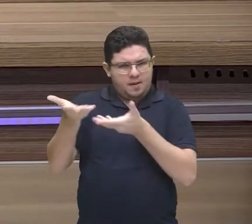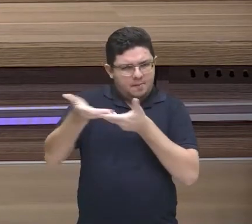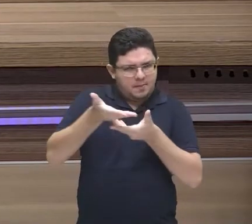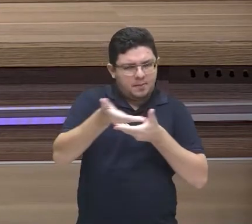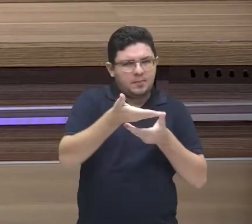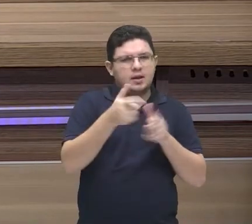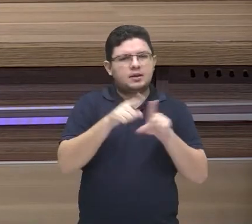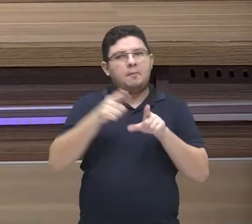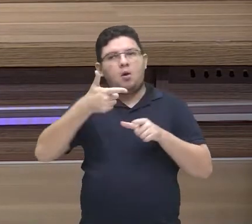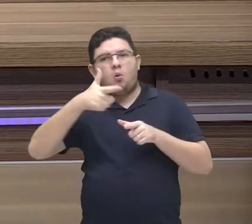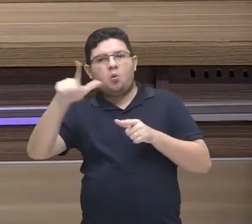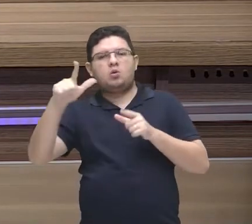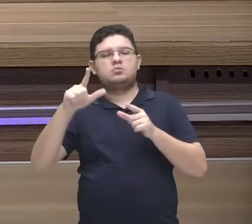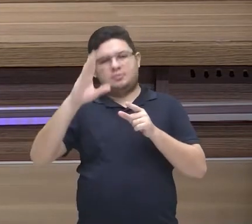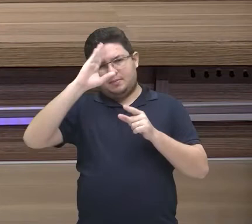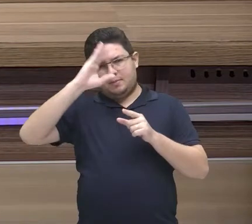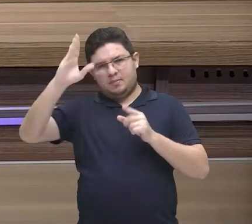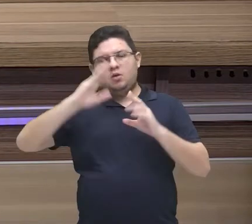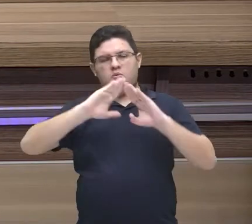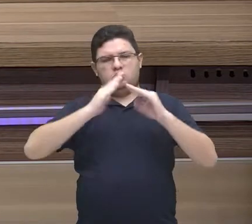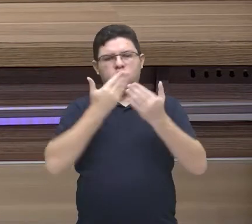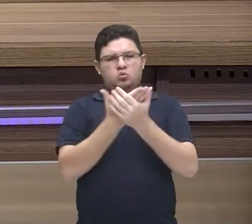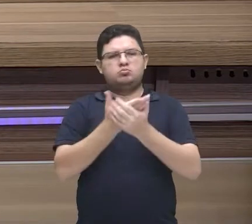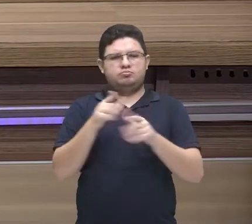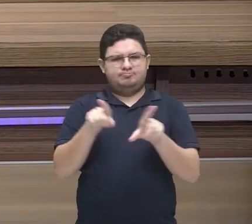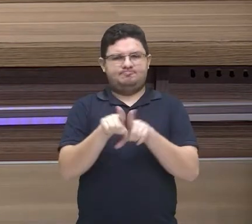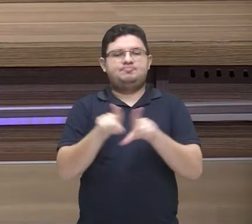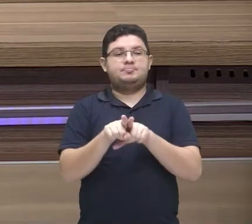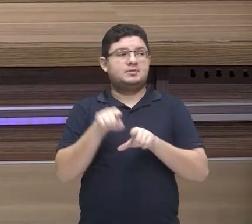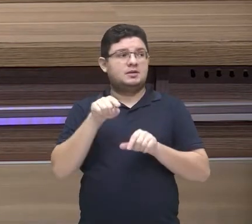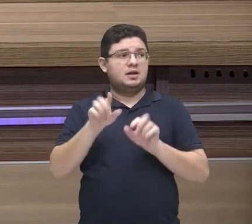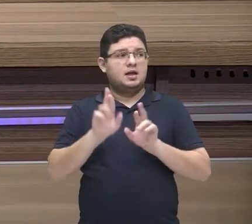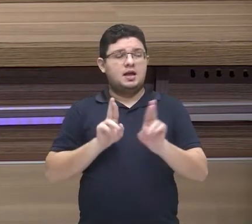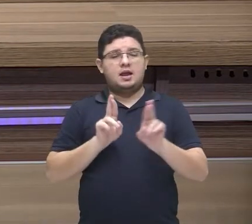escola. Então, essa relação é uma relação